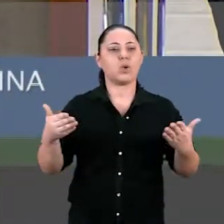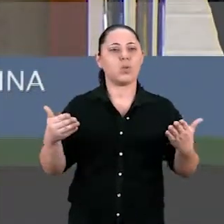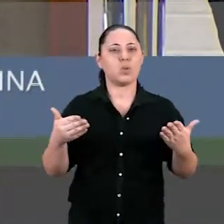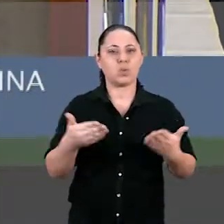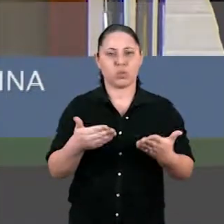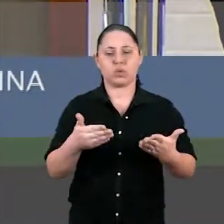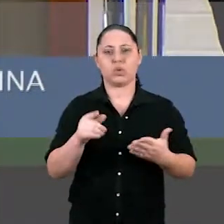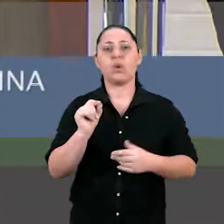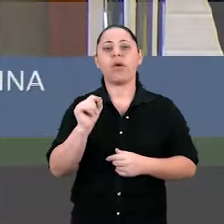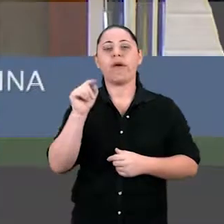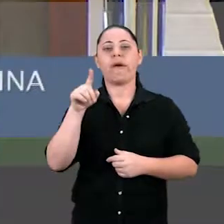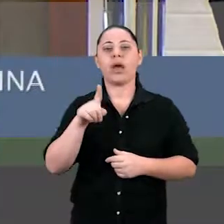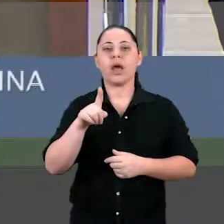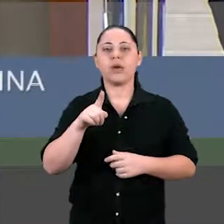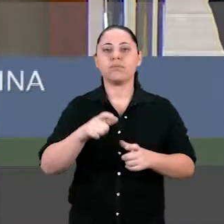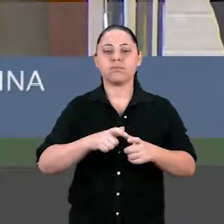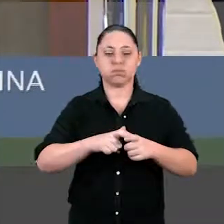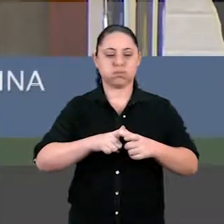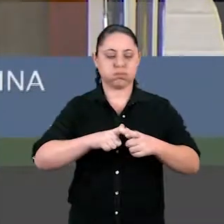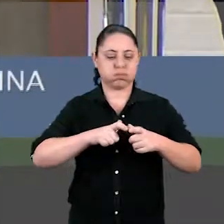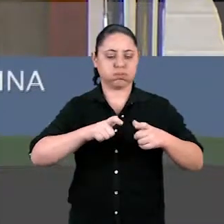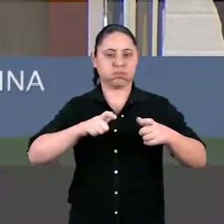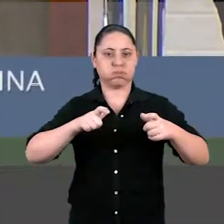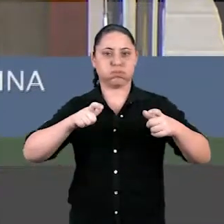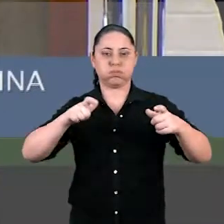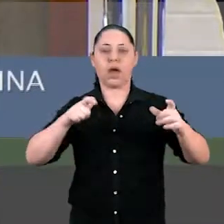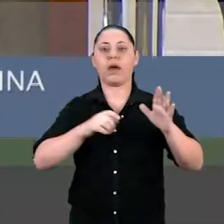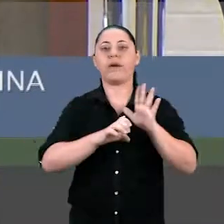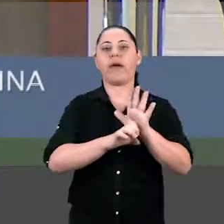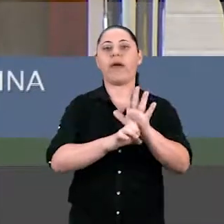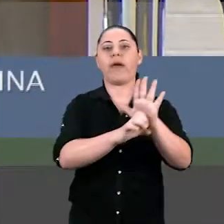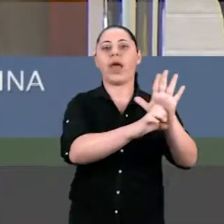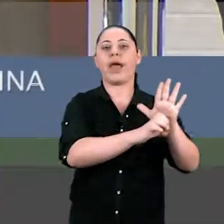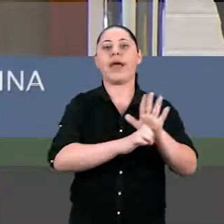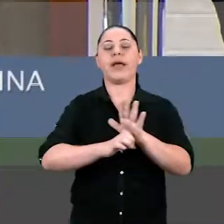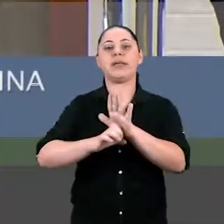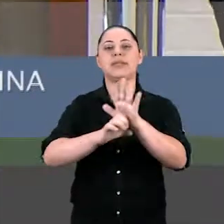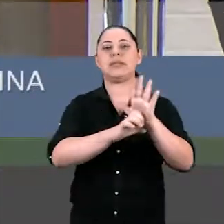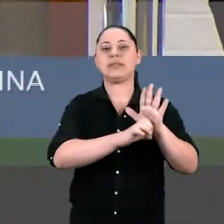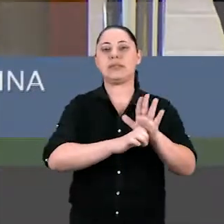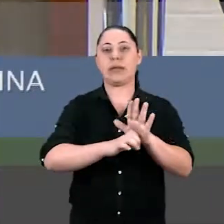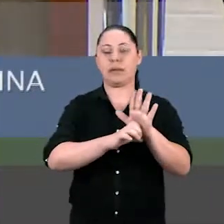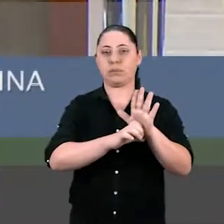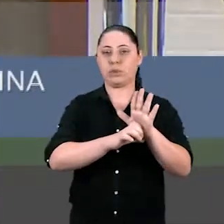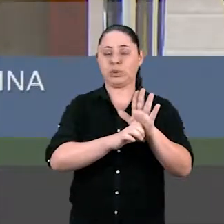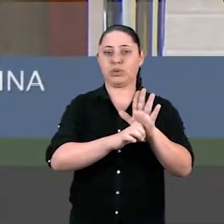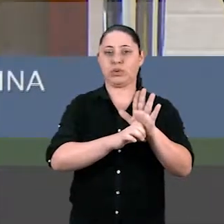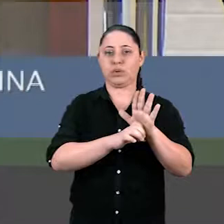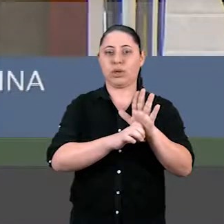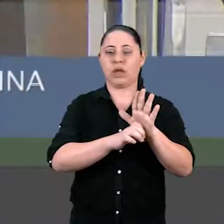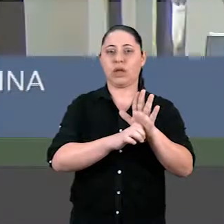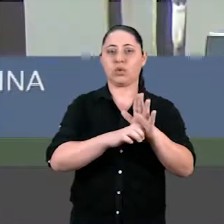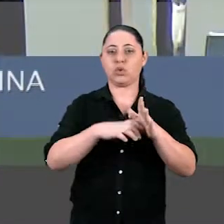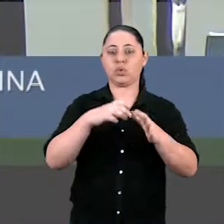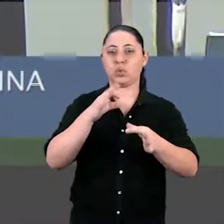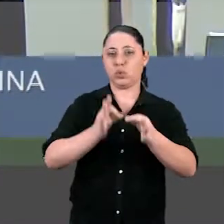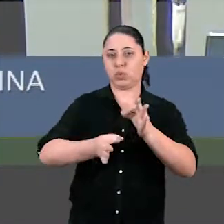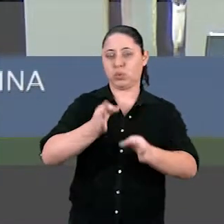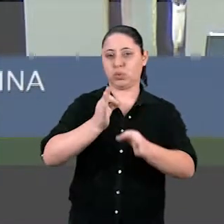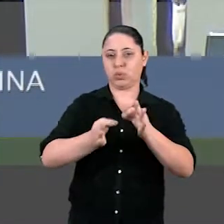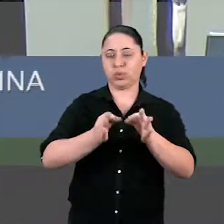evento, é a maior expressão, né, da academia nessa vertente do